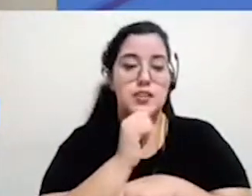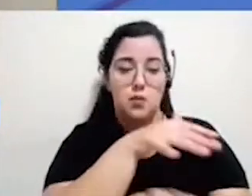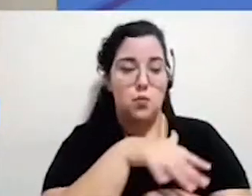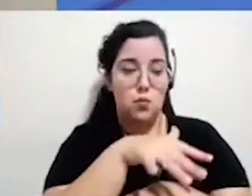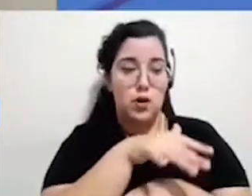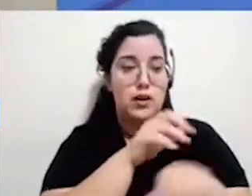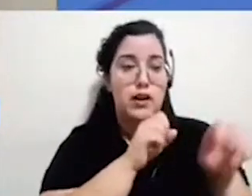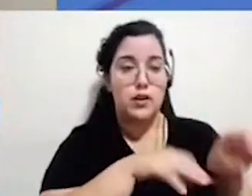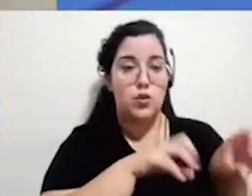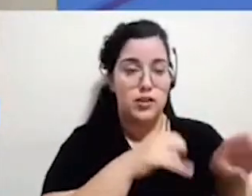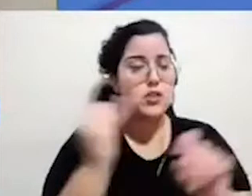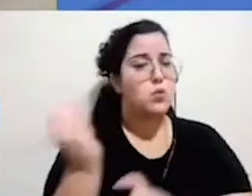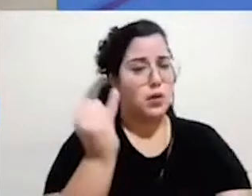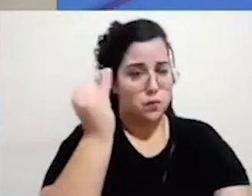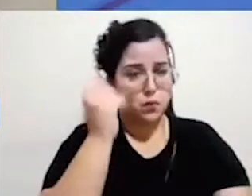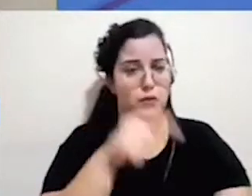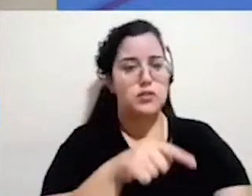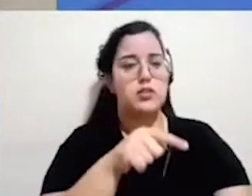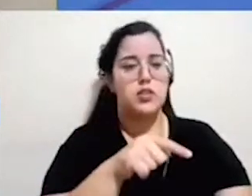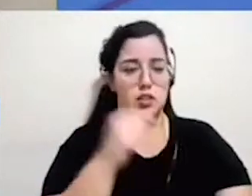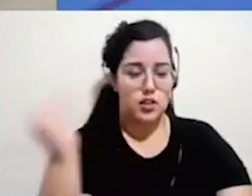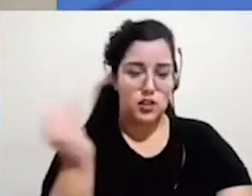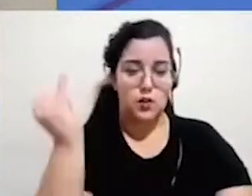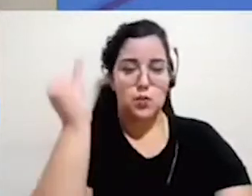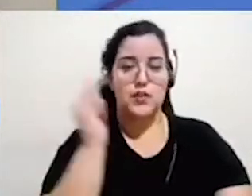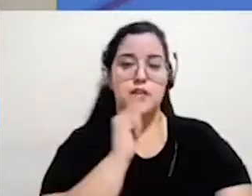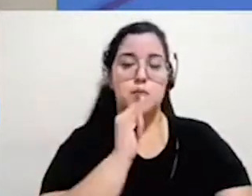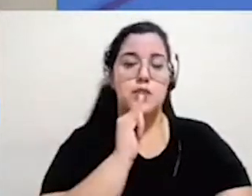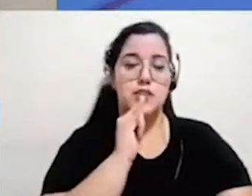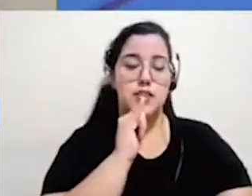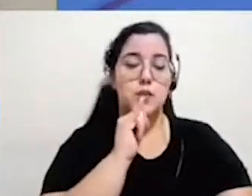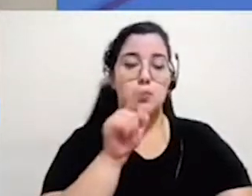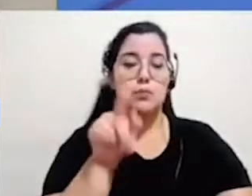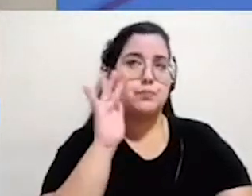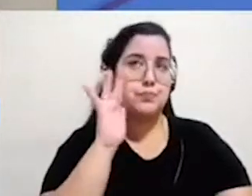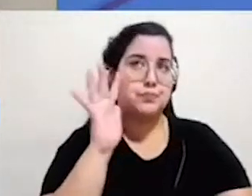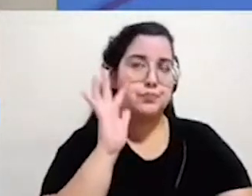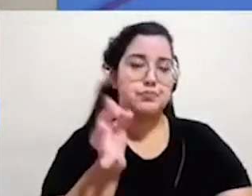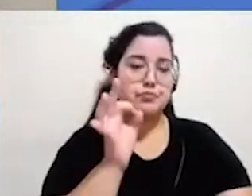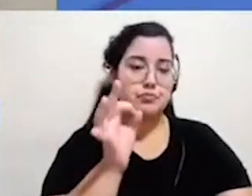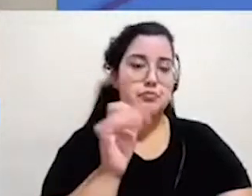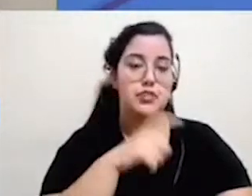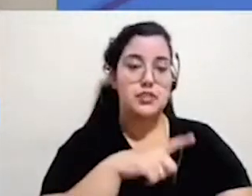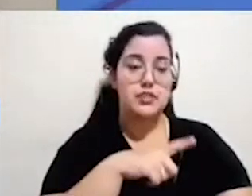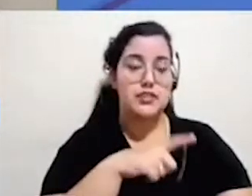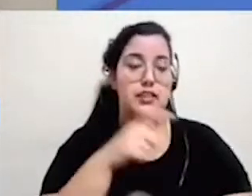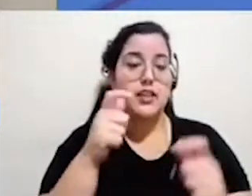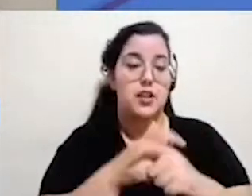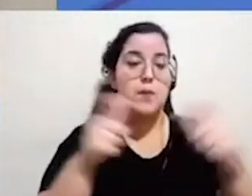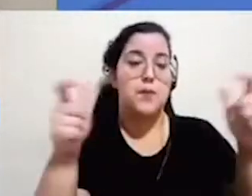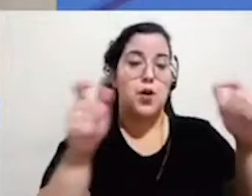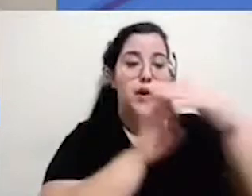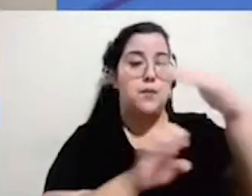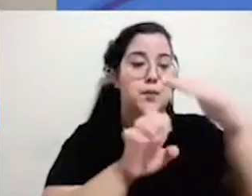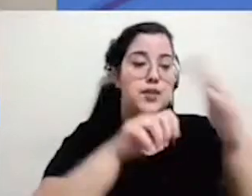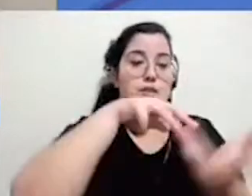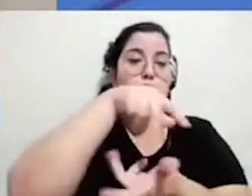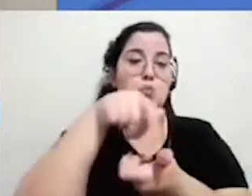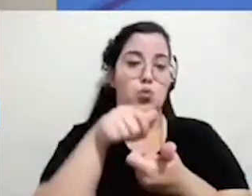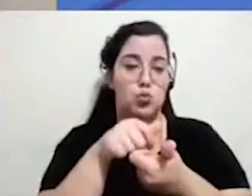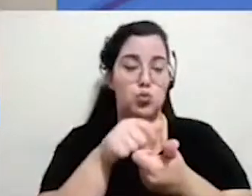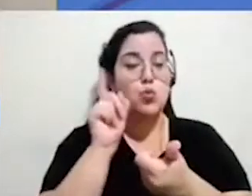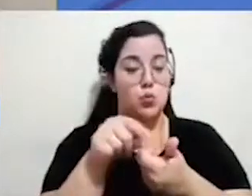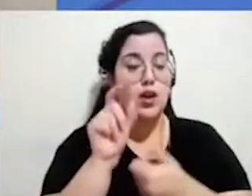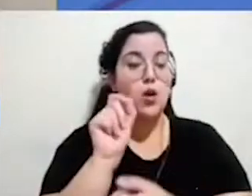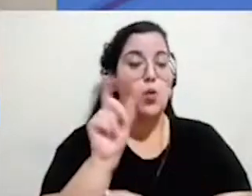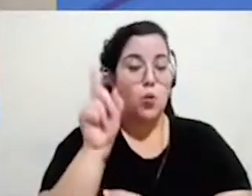tão importante? Se você colocar as maiores empresas do mundo hoje, são as empresas